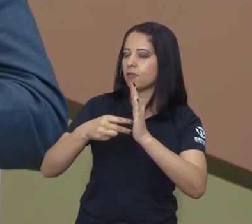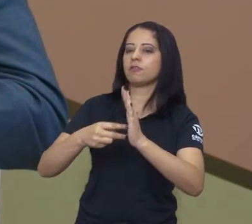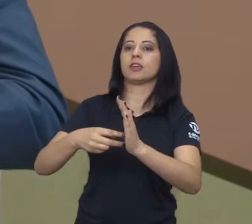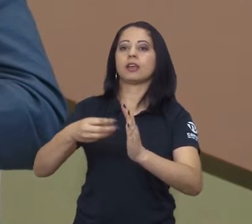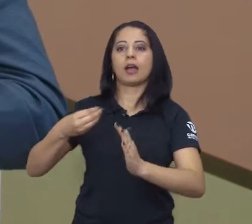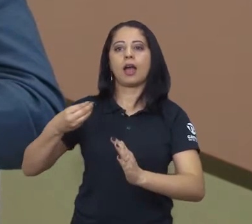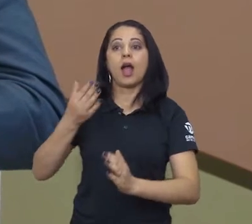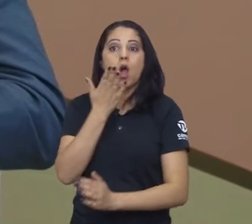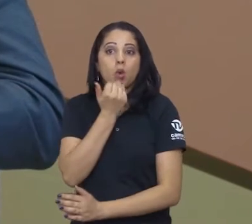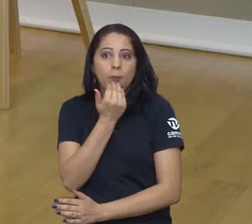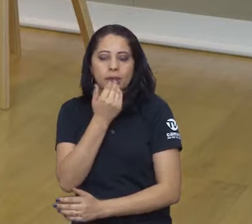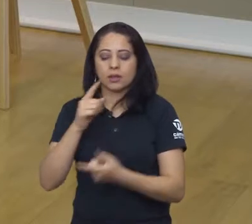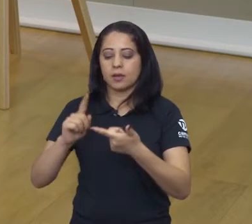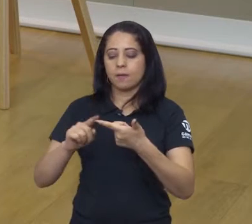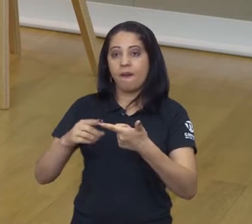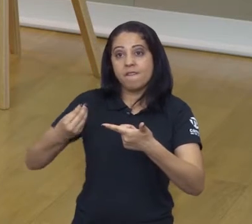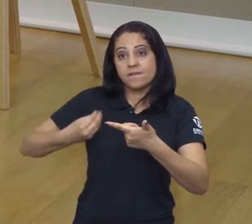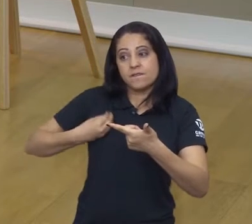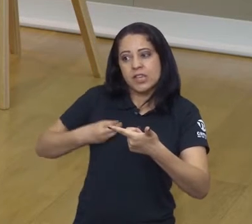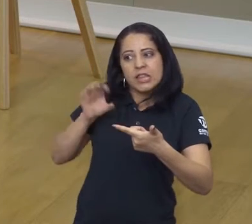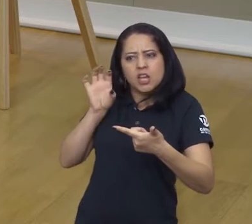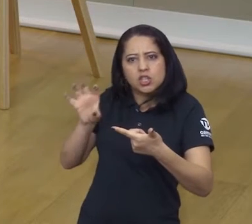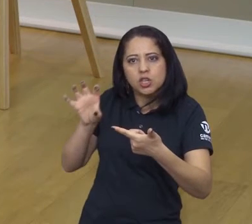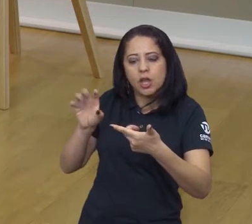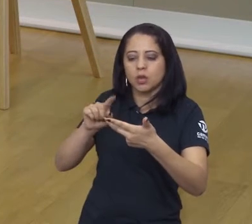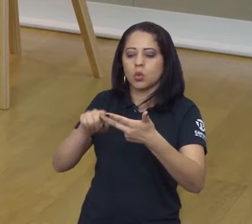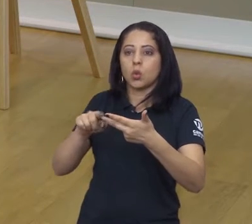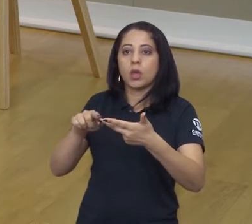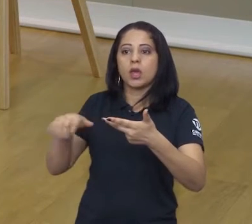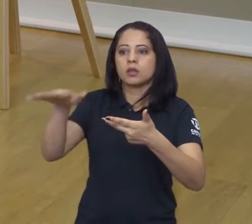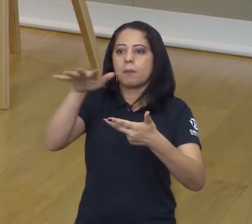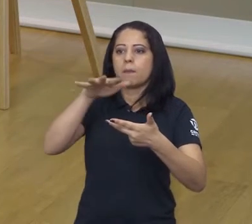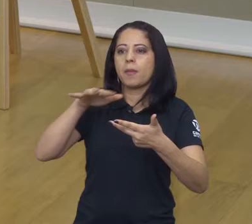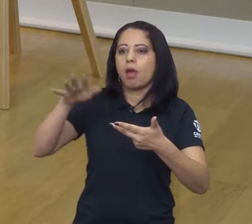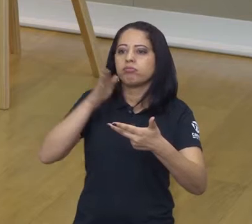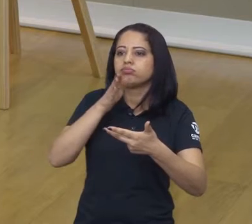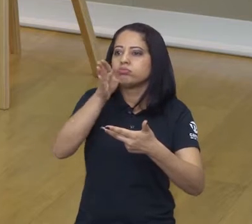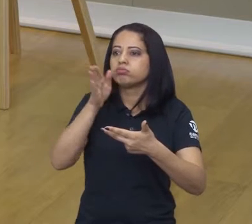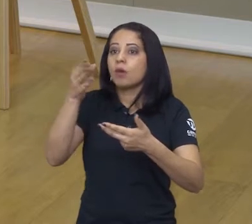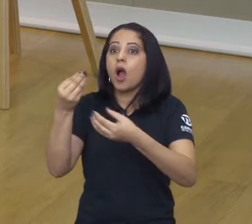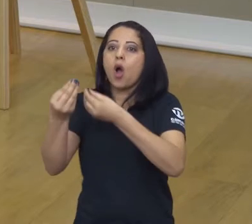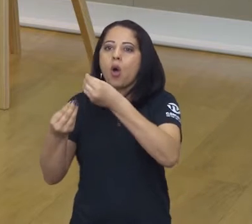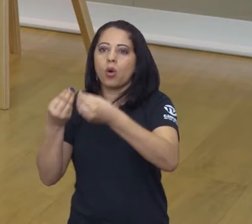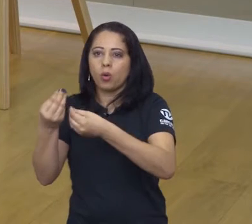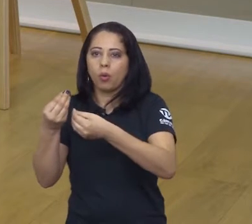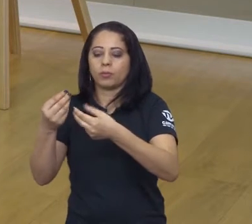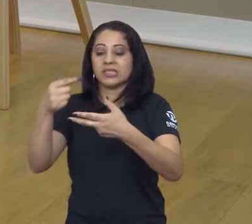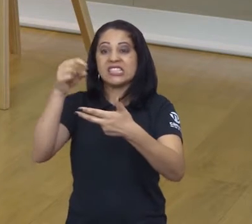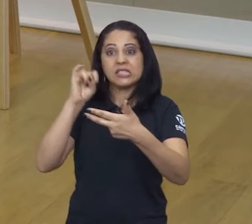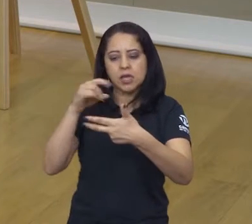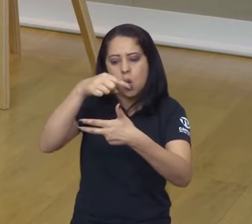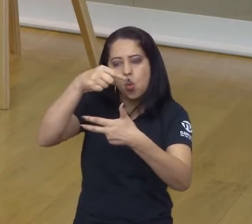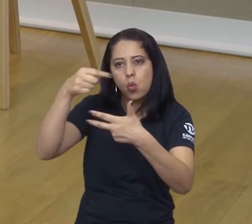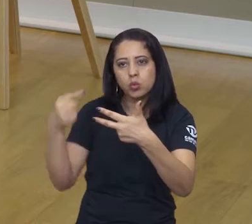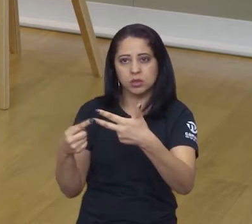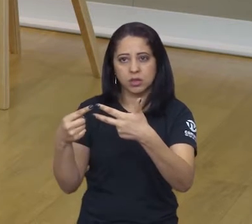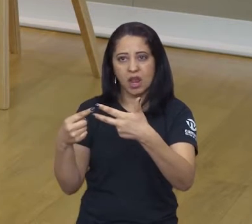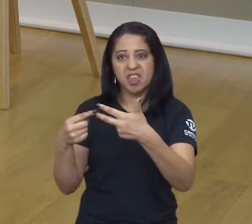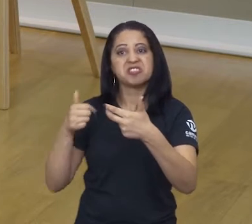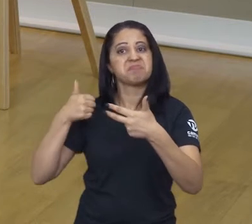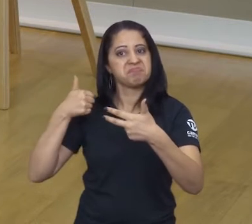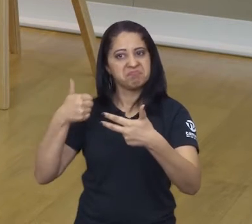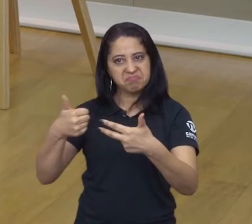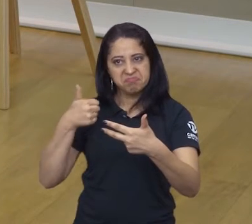vida que você tem e o ambiente então se você tem um ambiente um estilo de vida vida e uma alimentação que